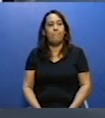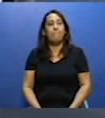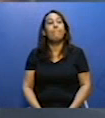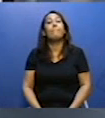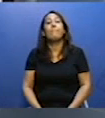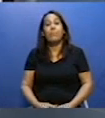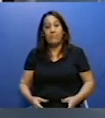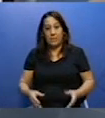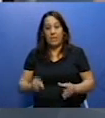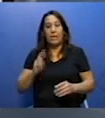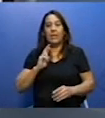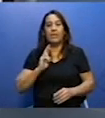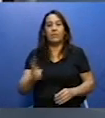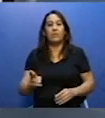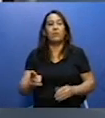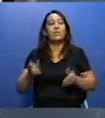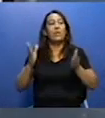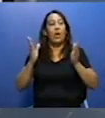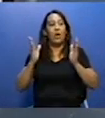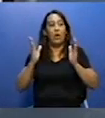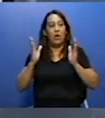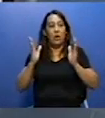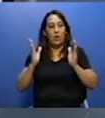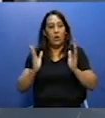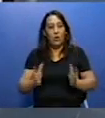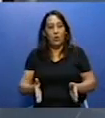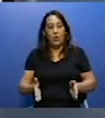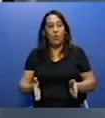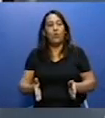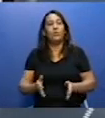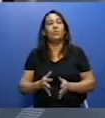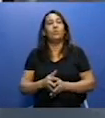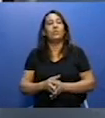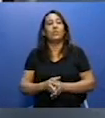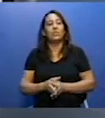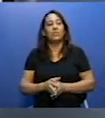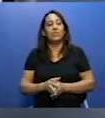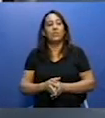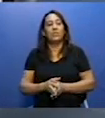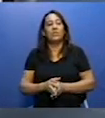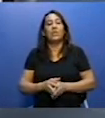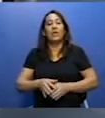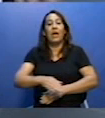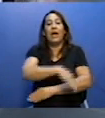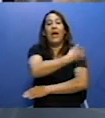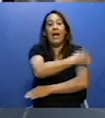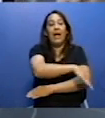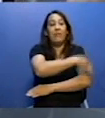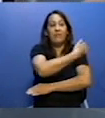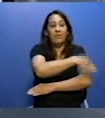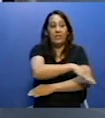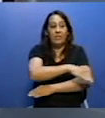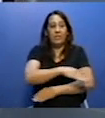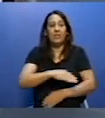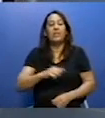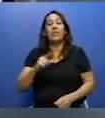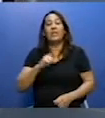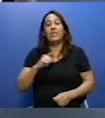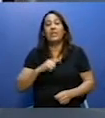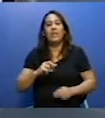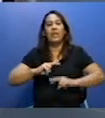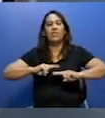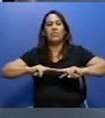Olha só para quem acertou. Será que vocês fizeram correto? Então é a última. Hoje é uma avenida